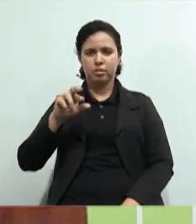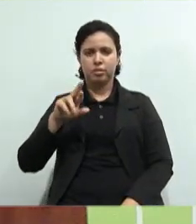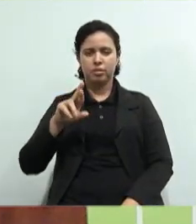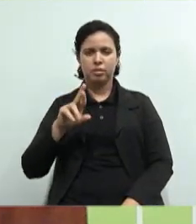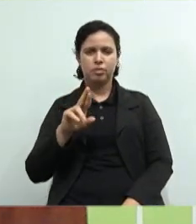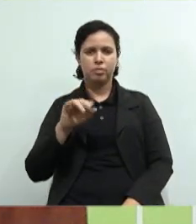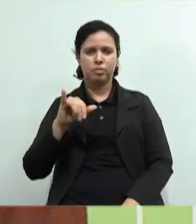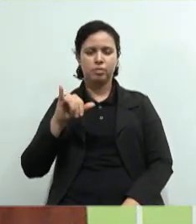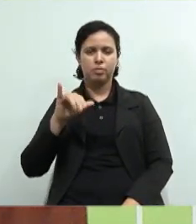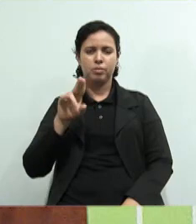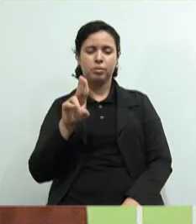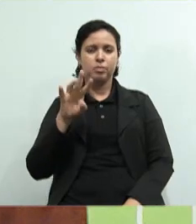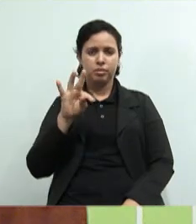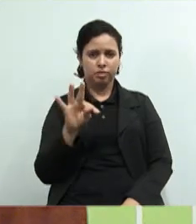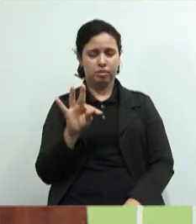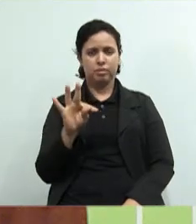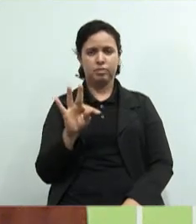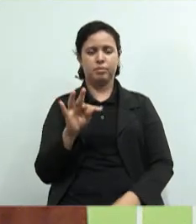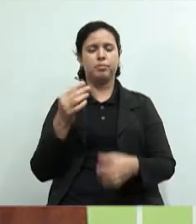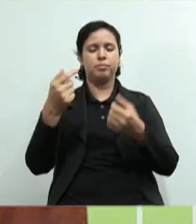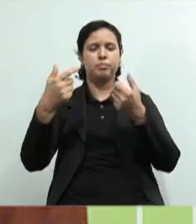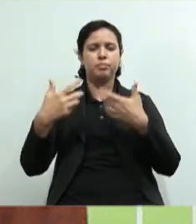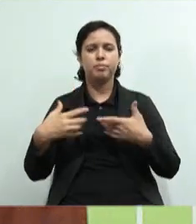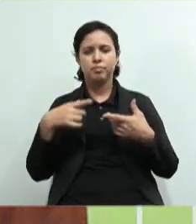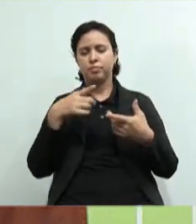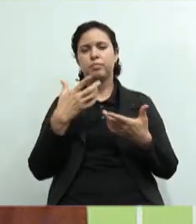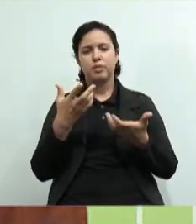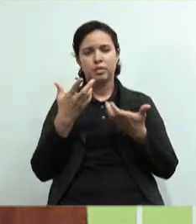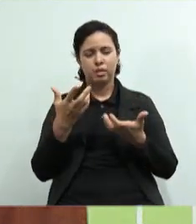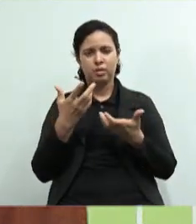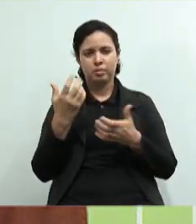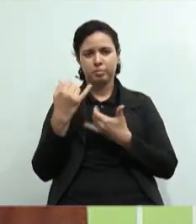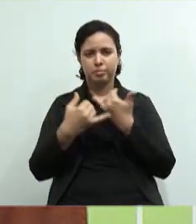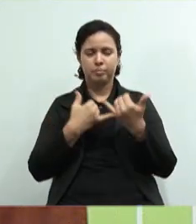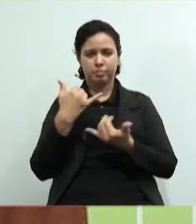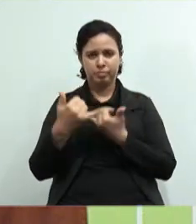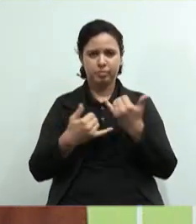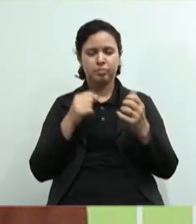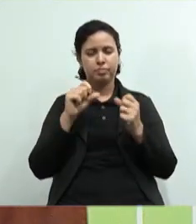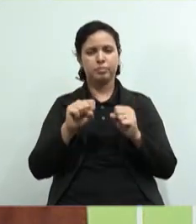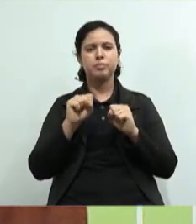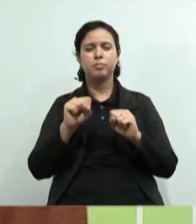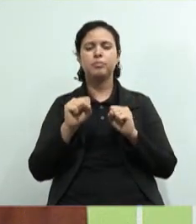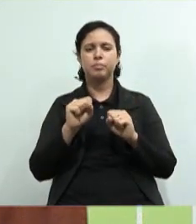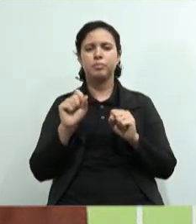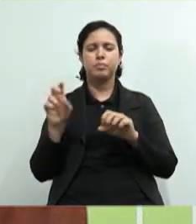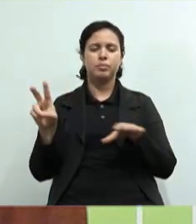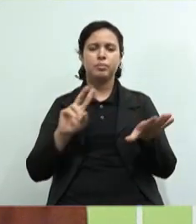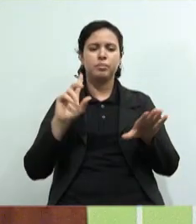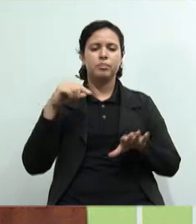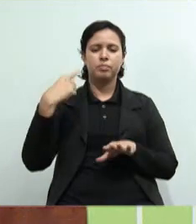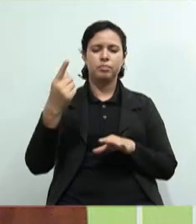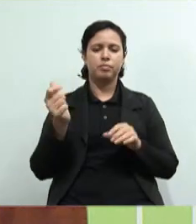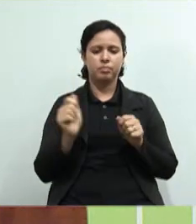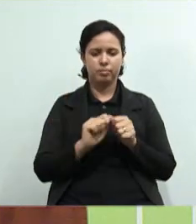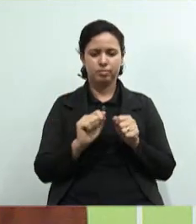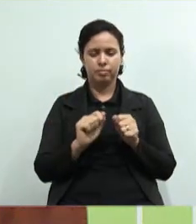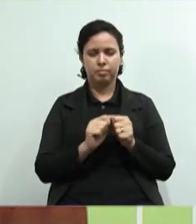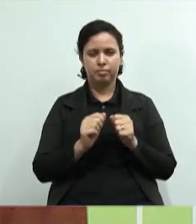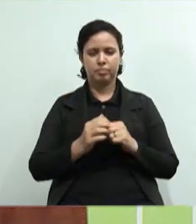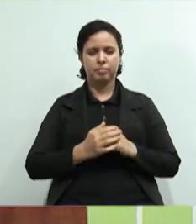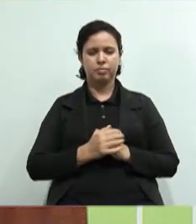pra gente depois falando. Se vocês quiserem, a gente pode até fazer um novo Kahoot no final da próxima